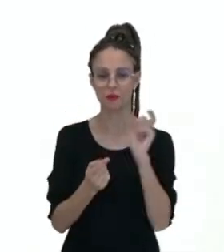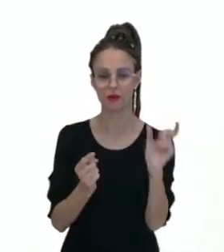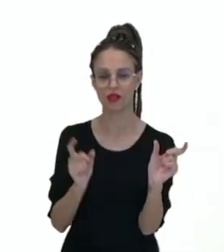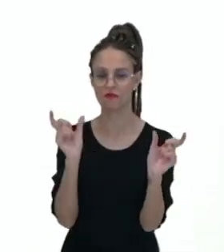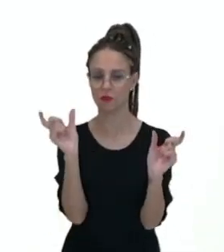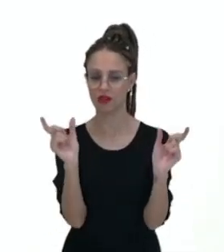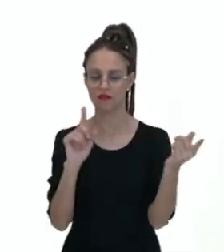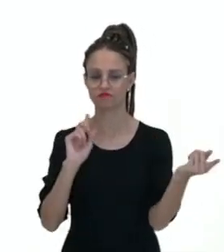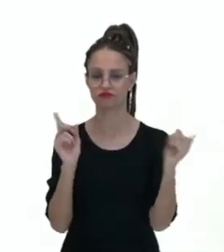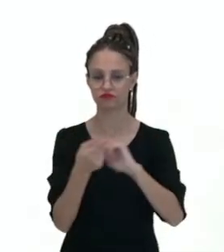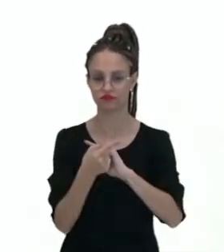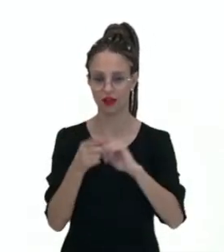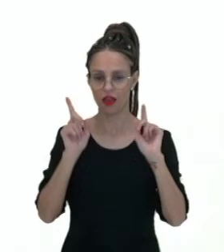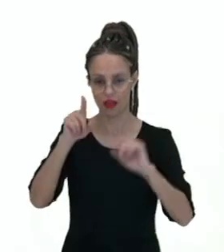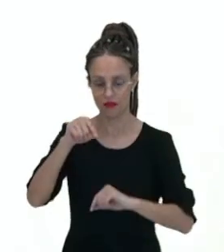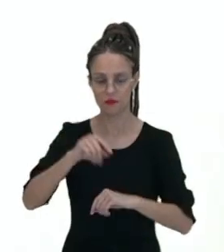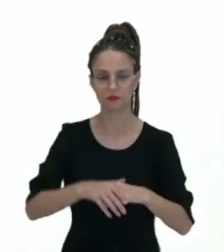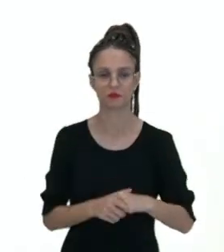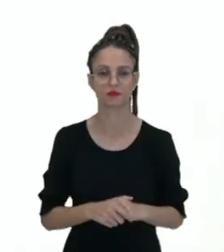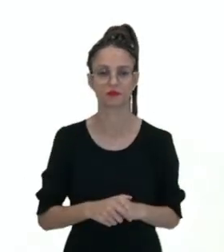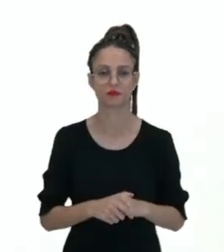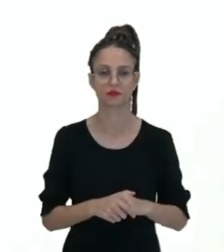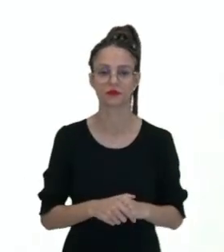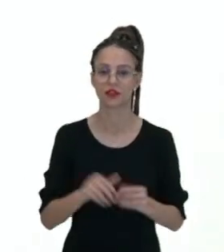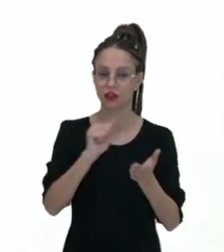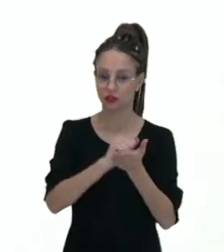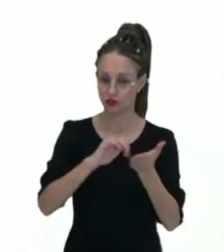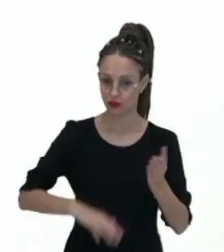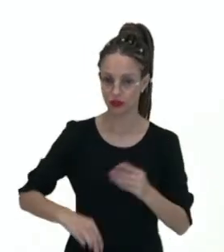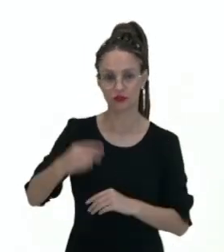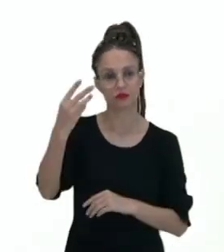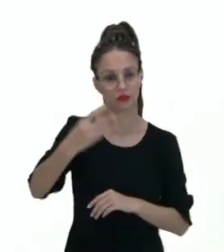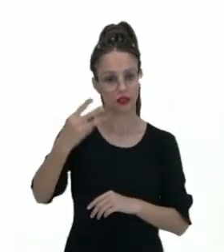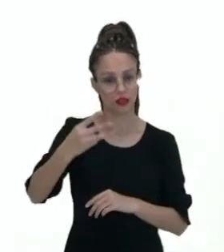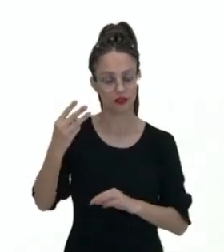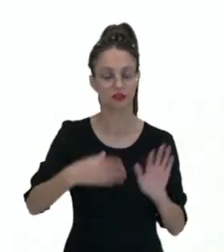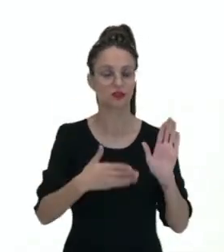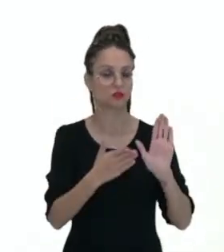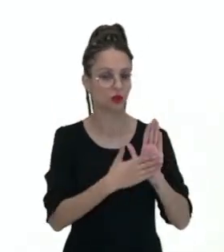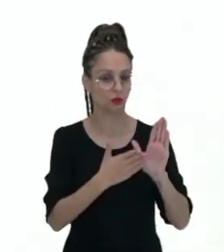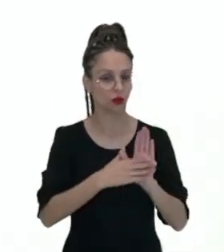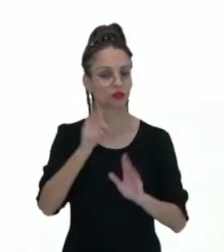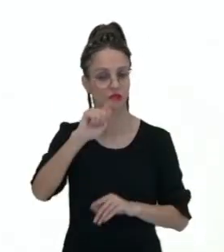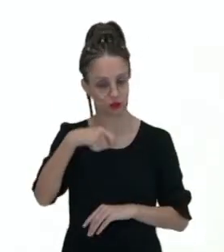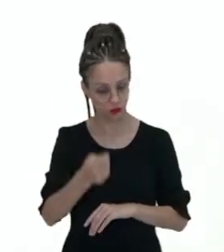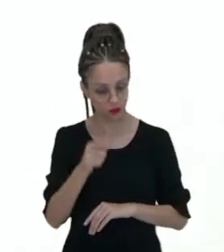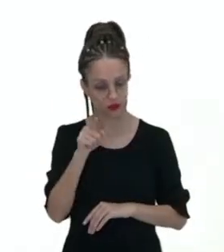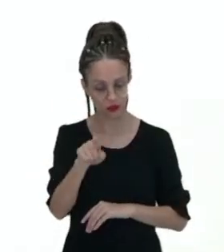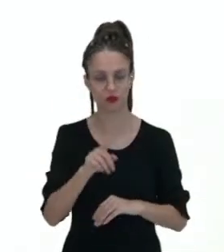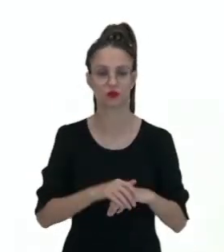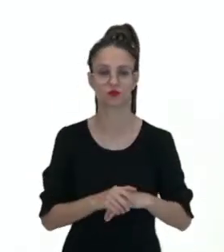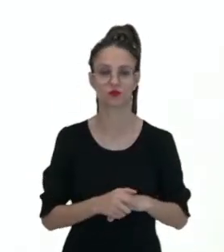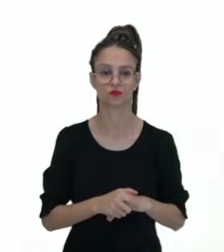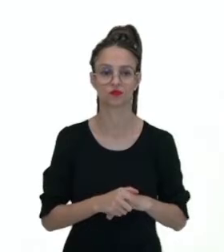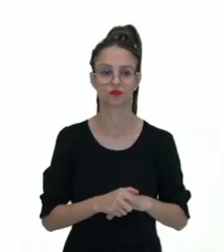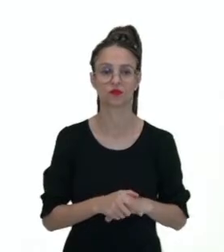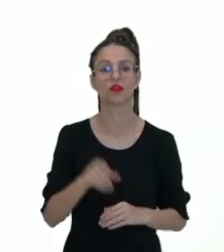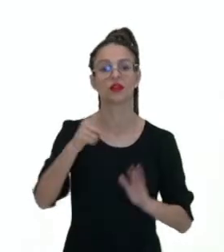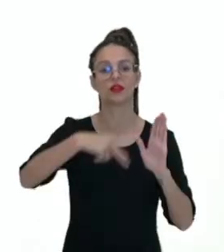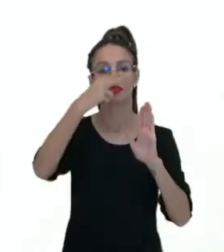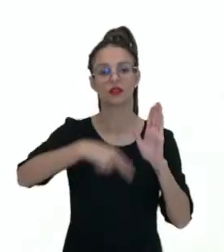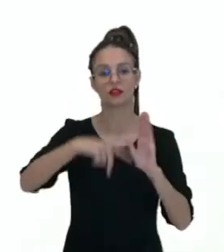palavras ou ideias. Então, na atividade 3, a proposta é sobre isso. Observe.